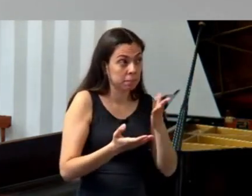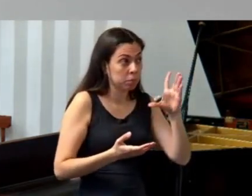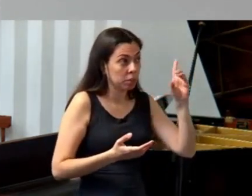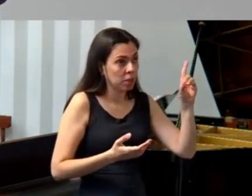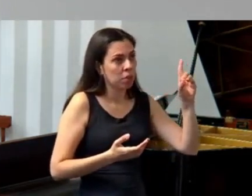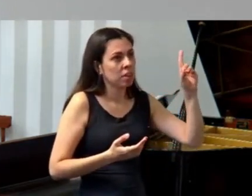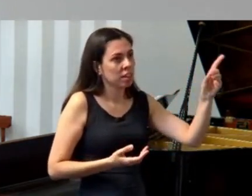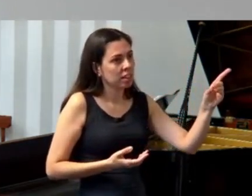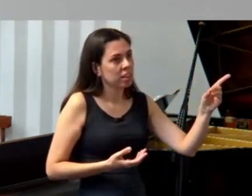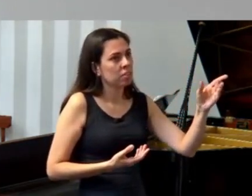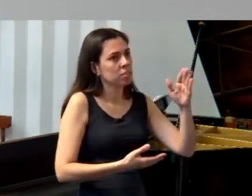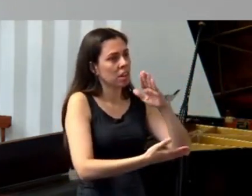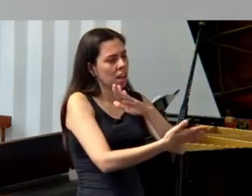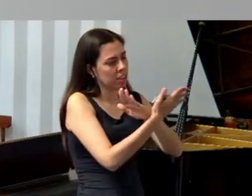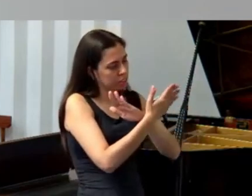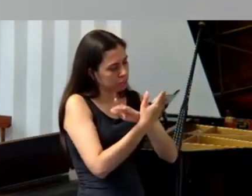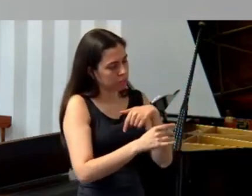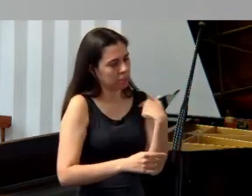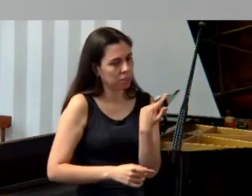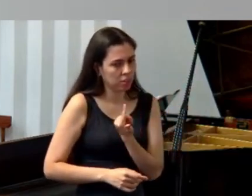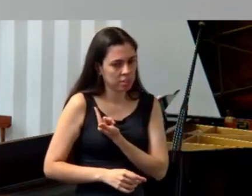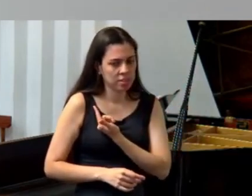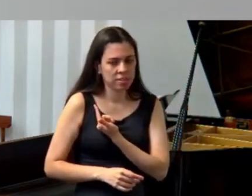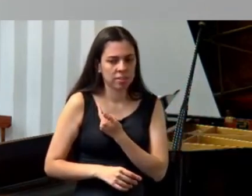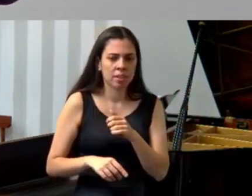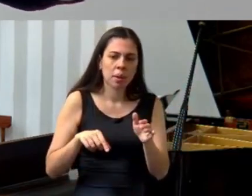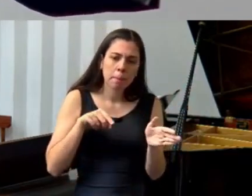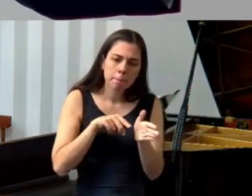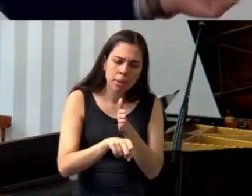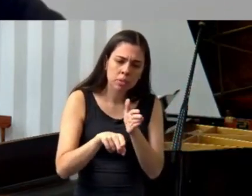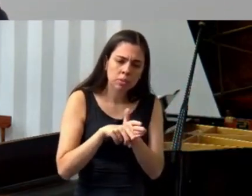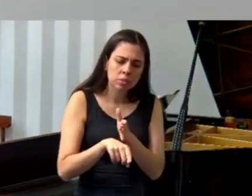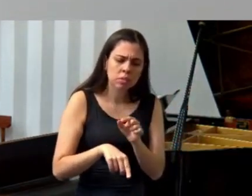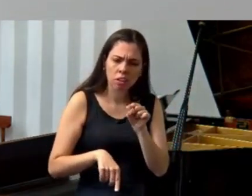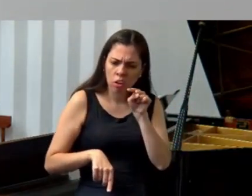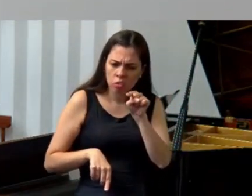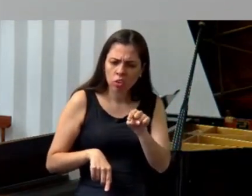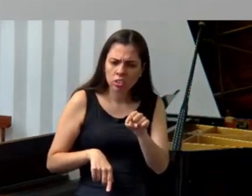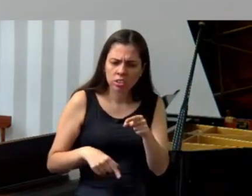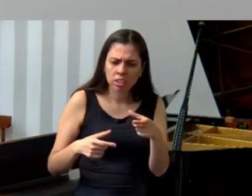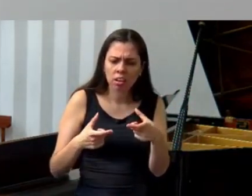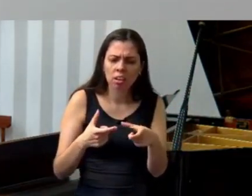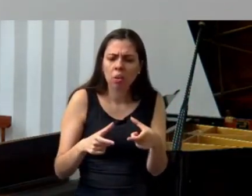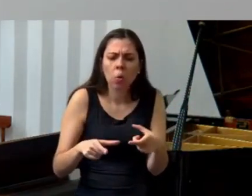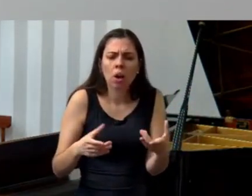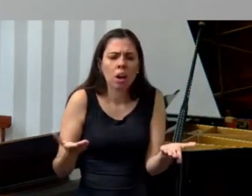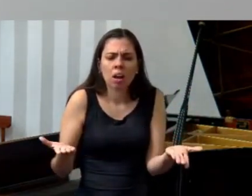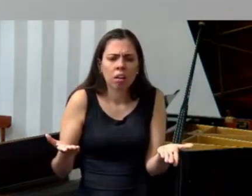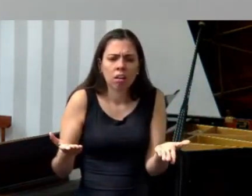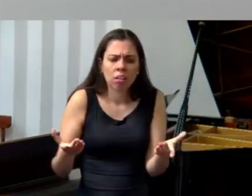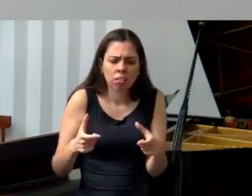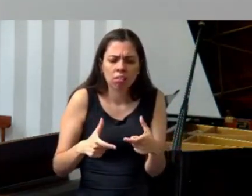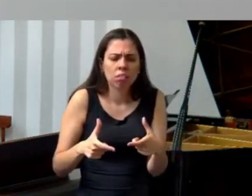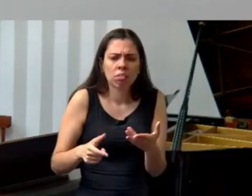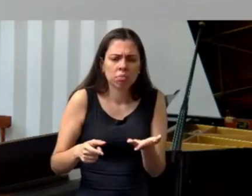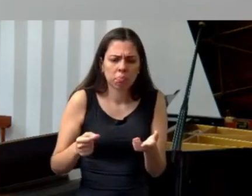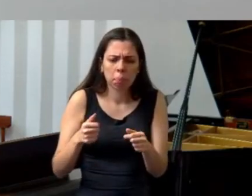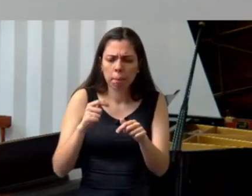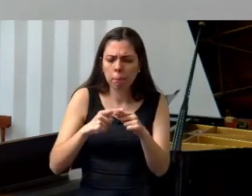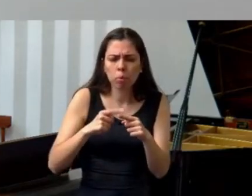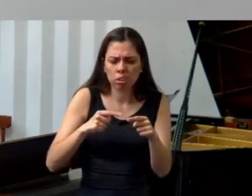nos levanta e que faz essa pergunta de reorientação. O que você está fazendo aqui? Pedro, o que você está fazendo